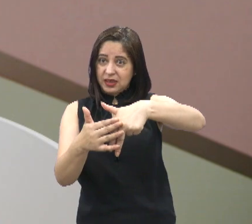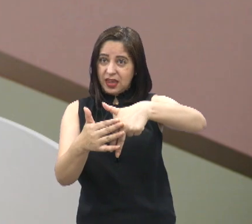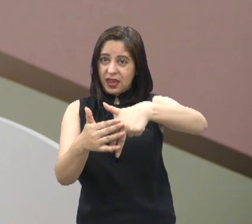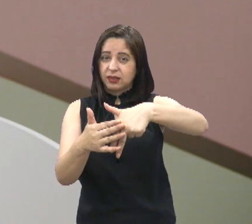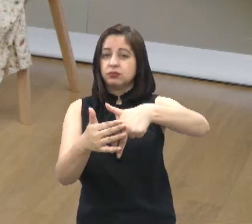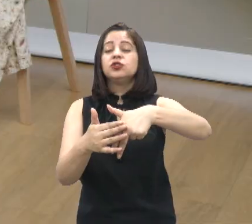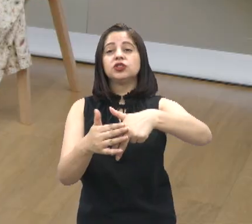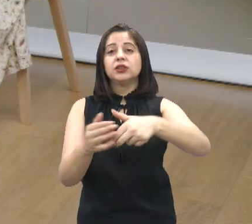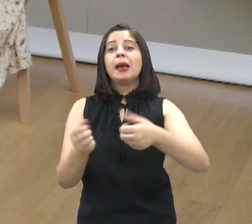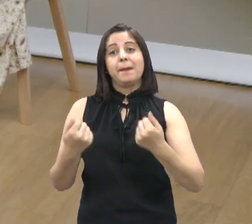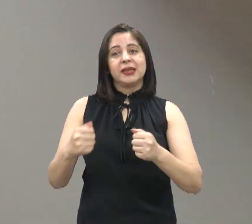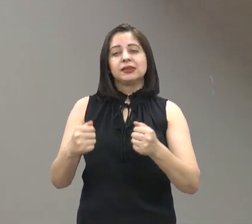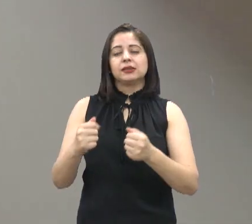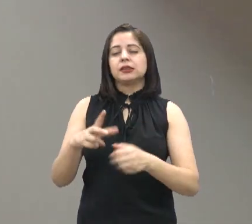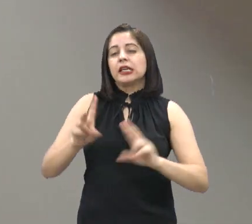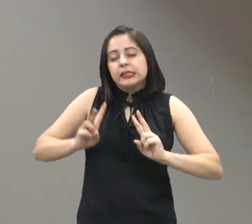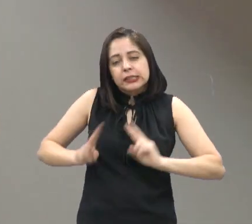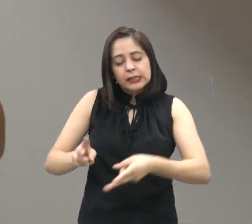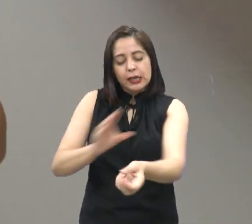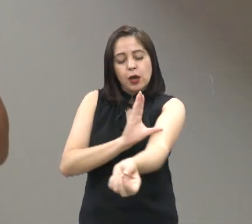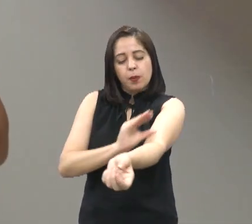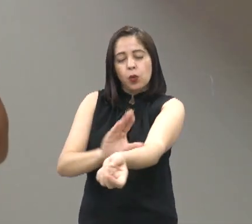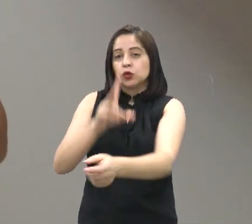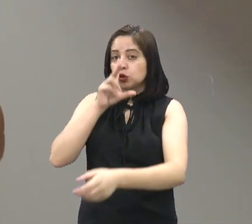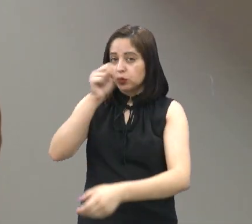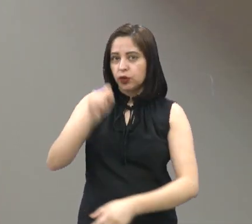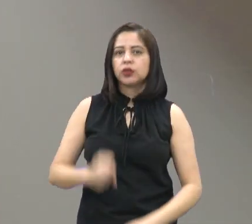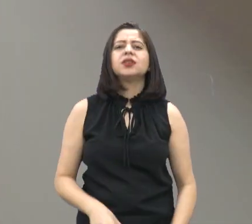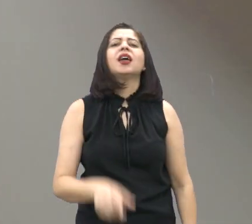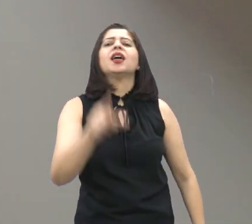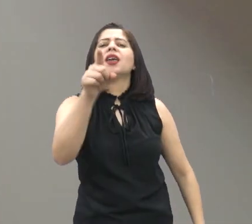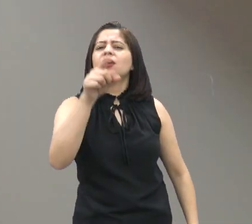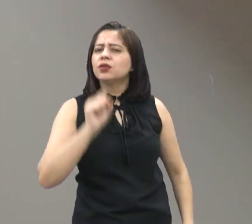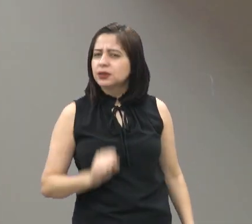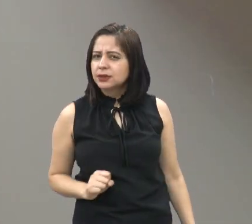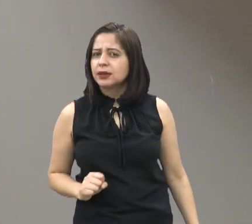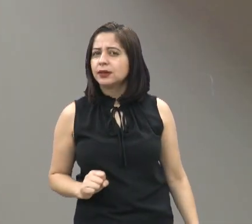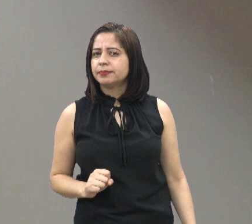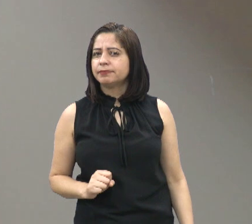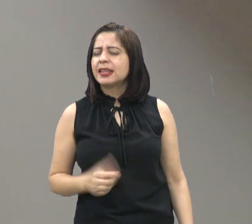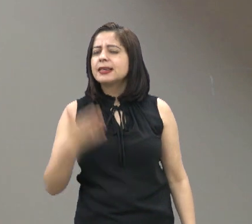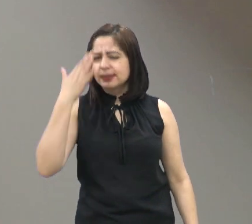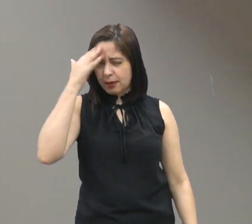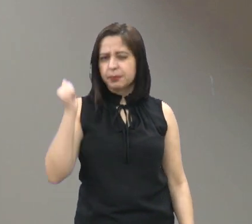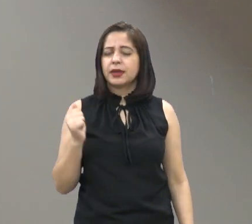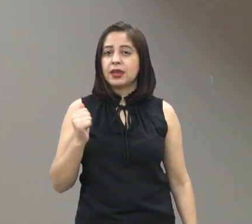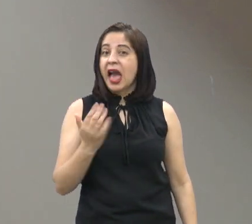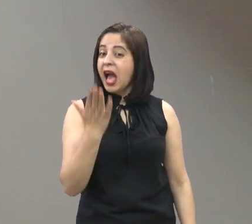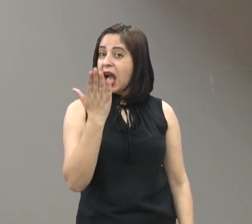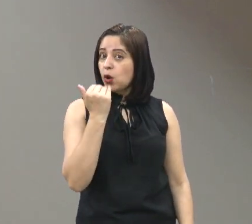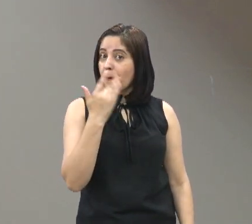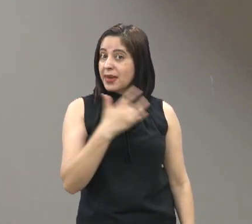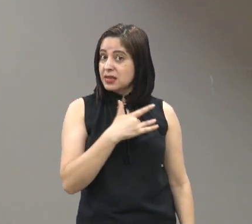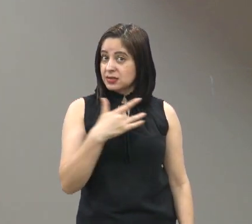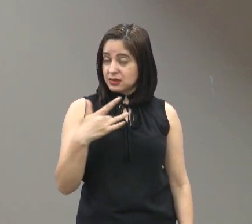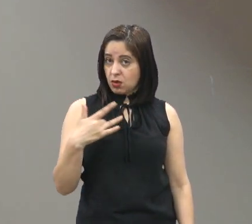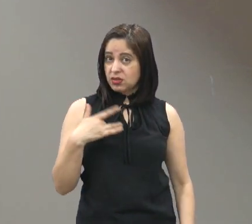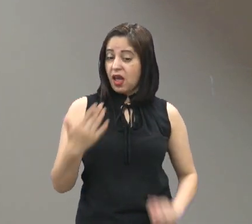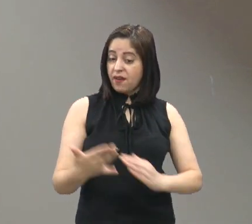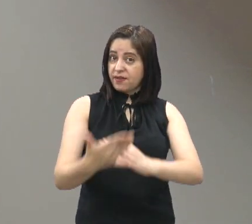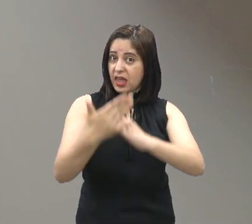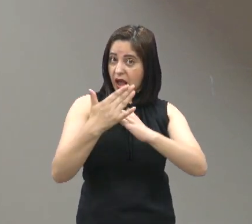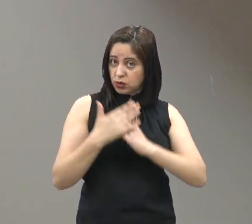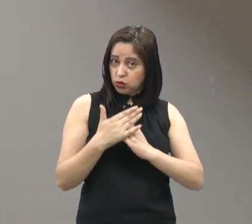muscular. Perfeito. Né? E você aí de casa, você sabia que uma alimentação balanceada, além de fazer muito bem para a